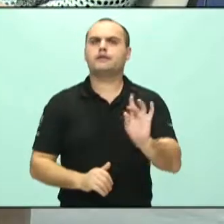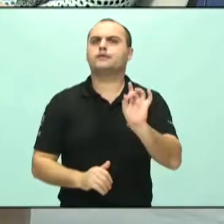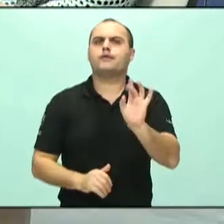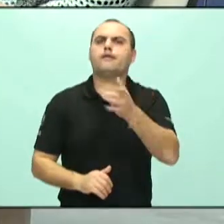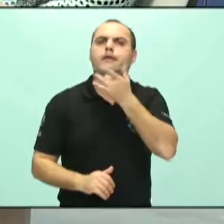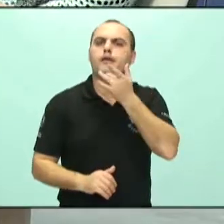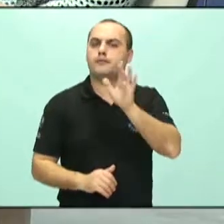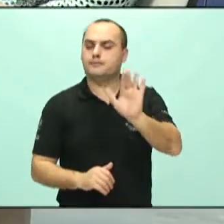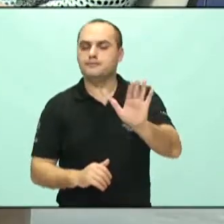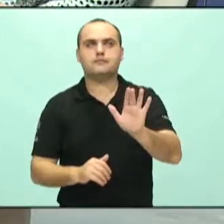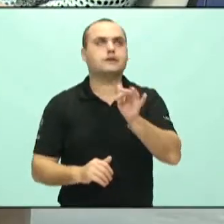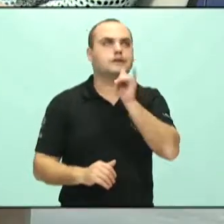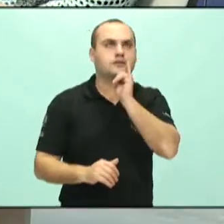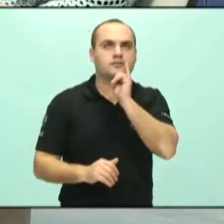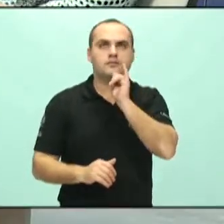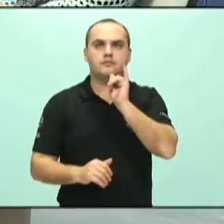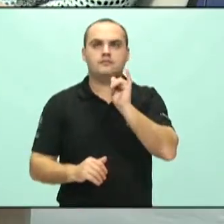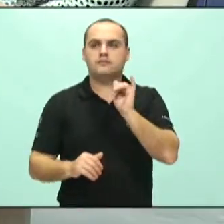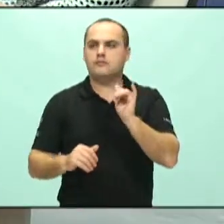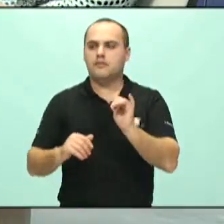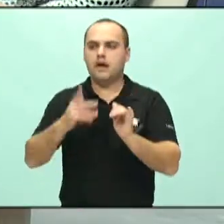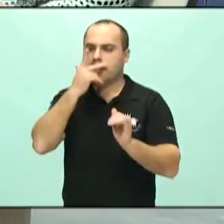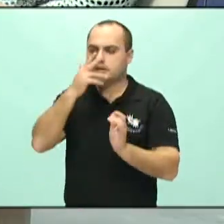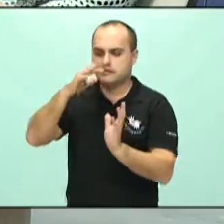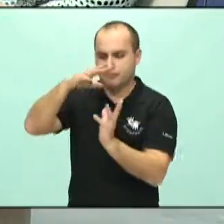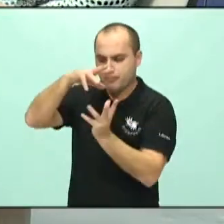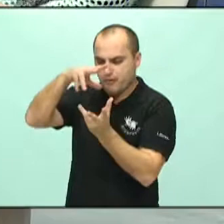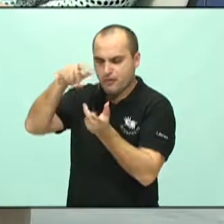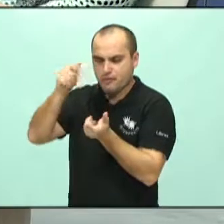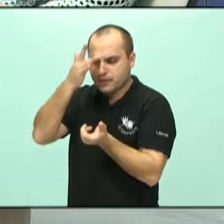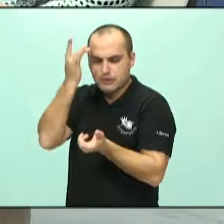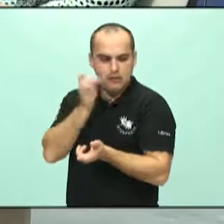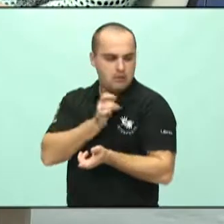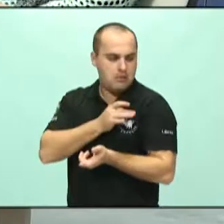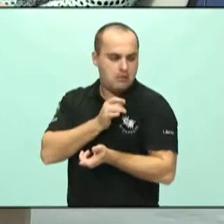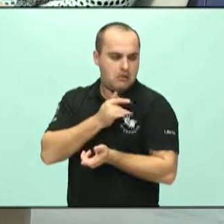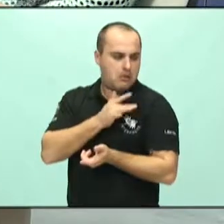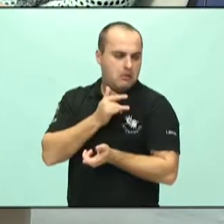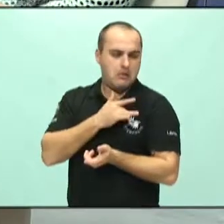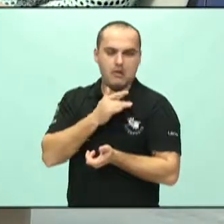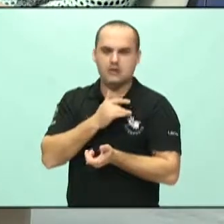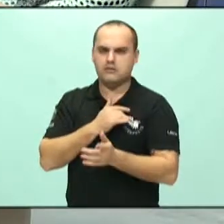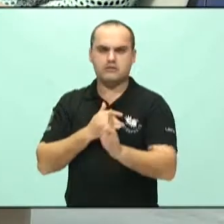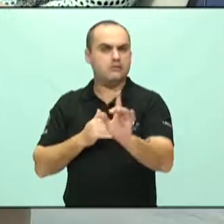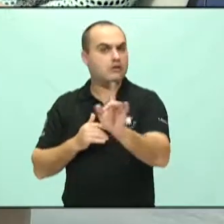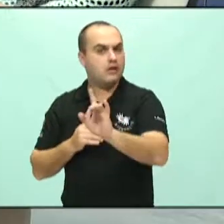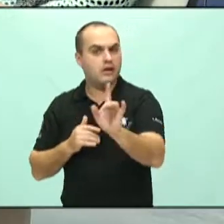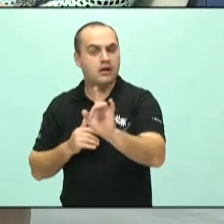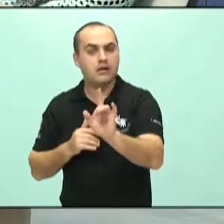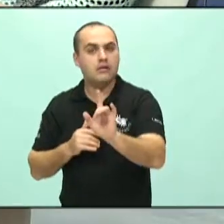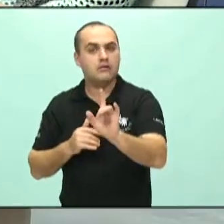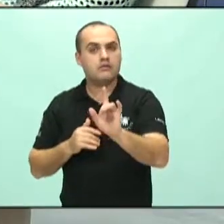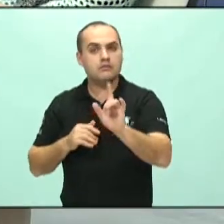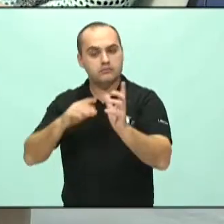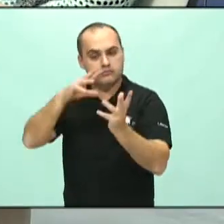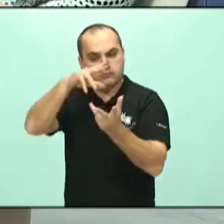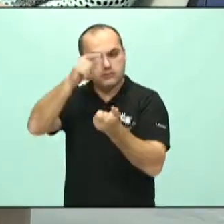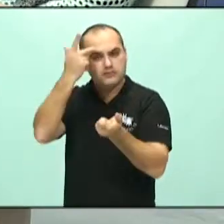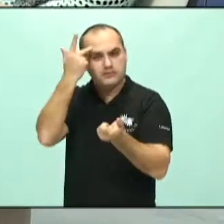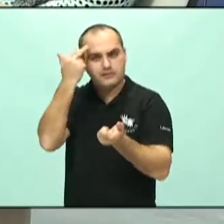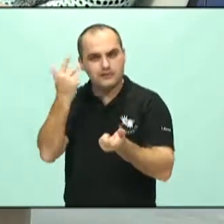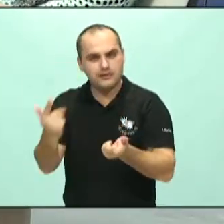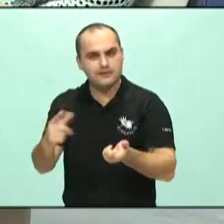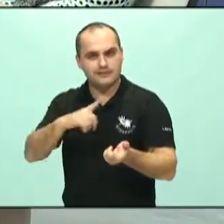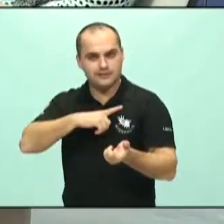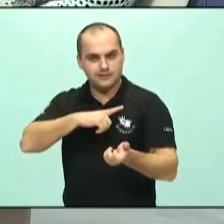não existe um mundo de coitados aqui, existe um mundo histórico, que é isso que nós temos que colocar. Que muitas vezes quando se fala,